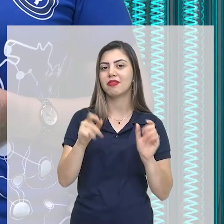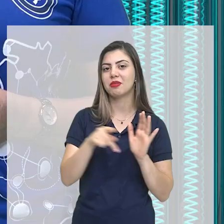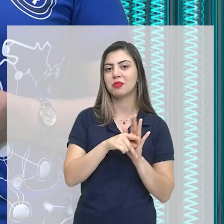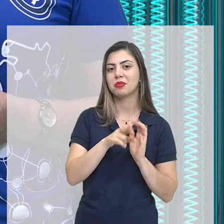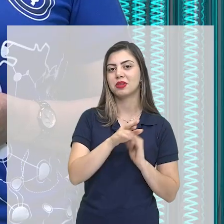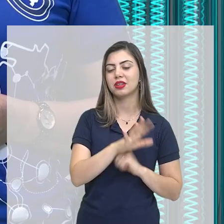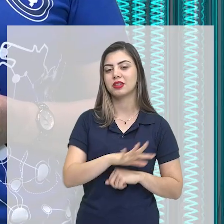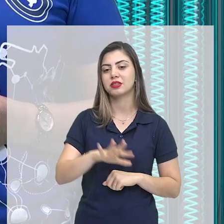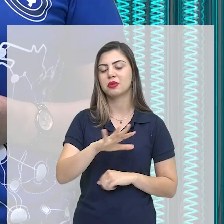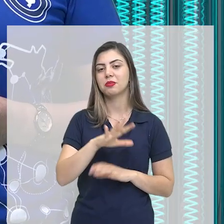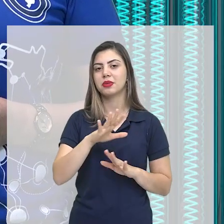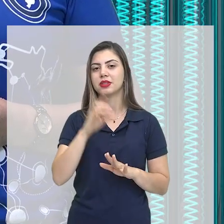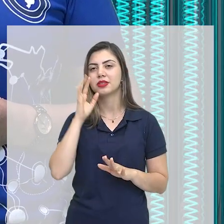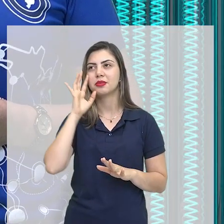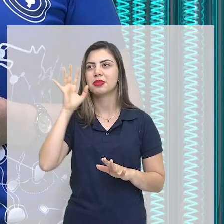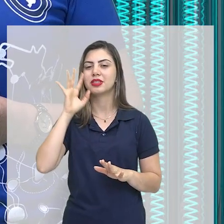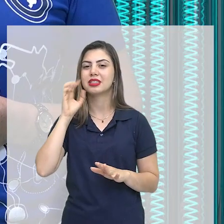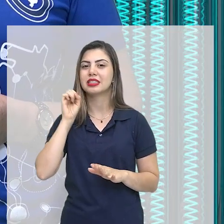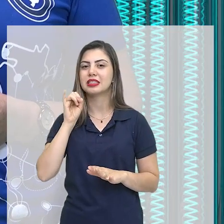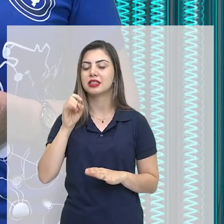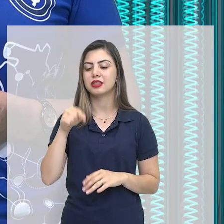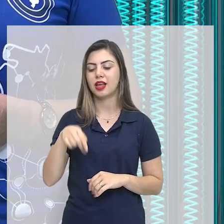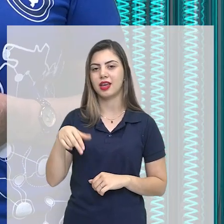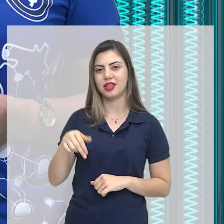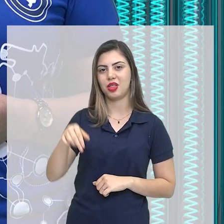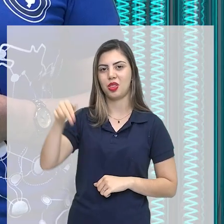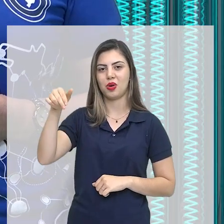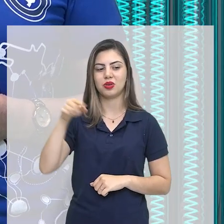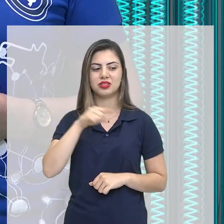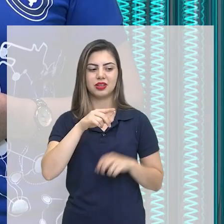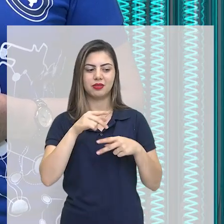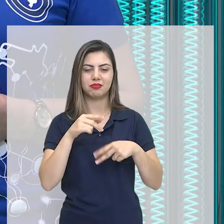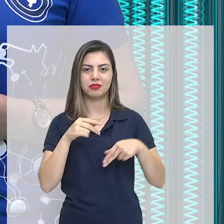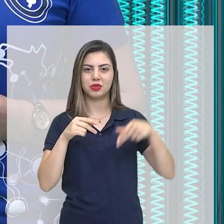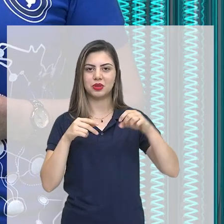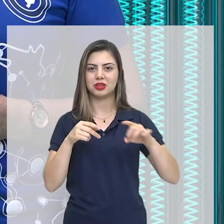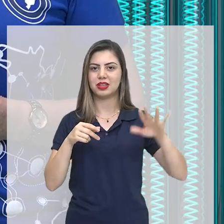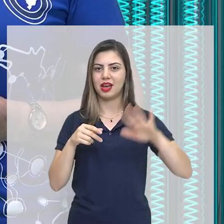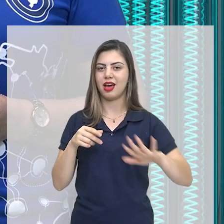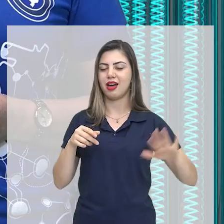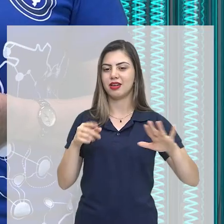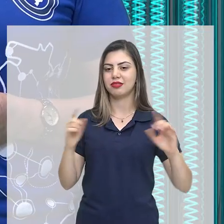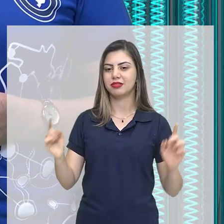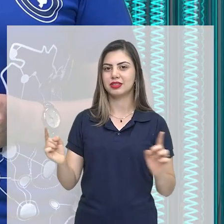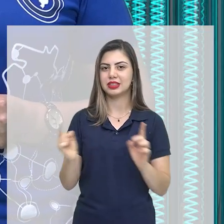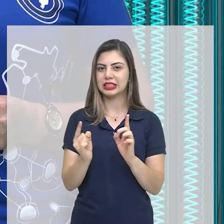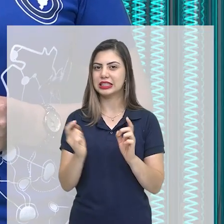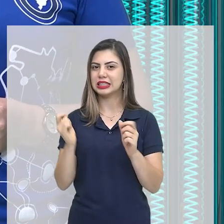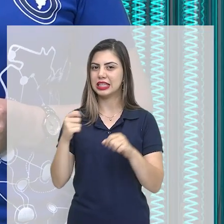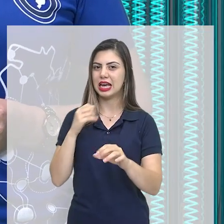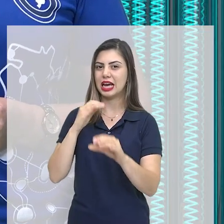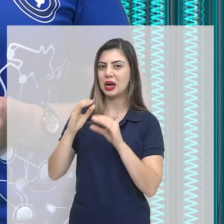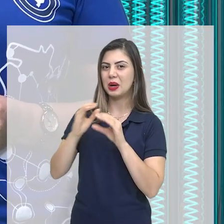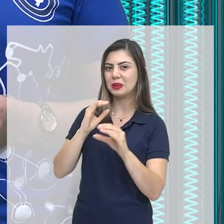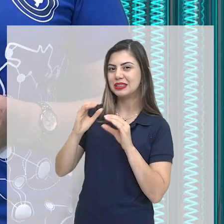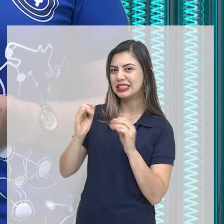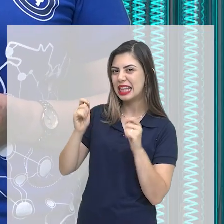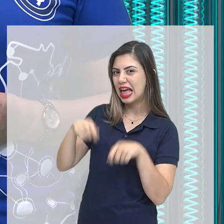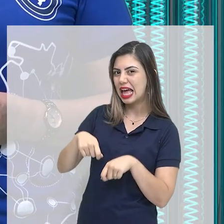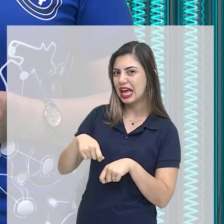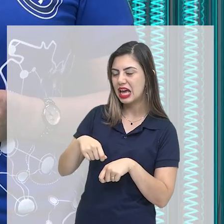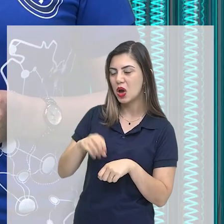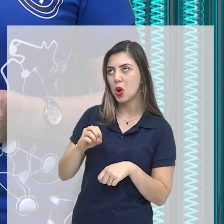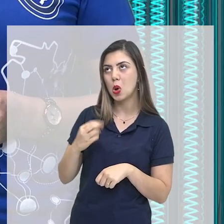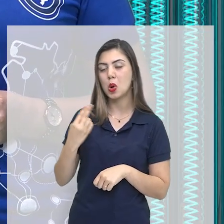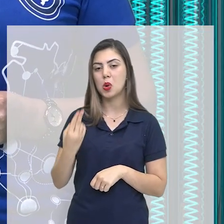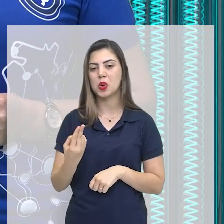um nordestino se encontrasse com um nortista, uma pessoa aqui do norte. Será que eles iriam se entender?